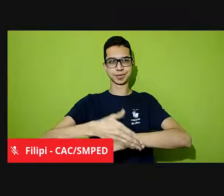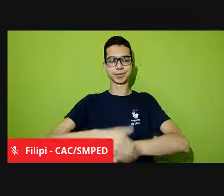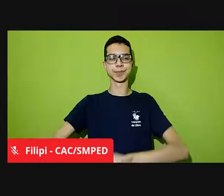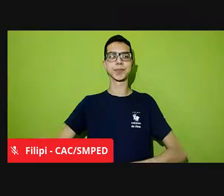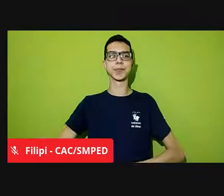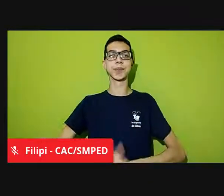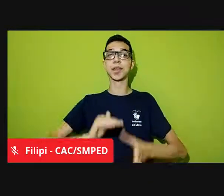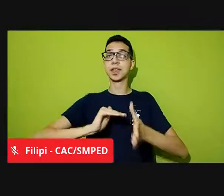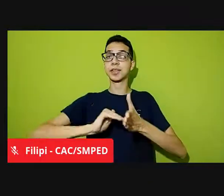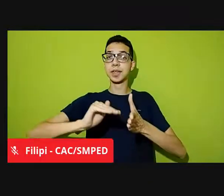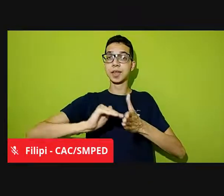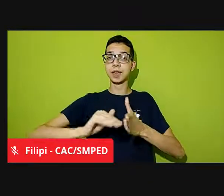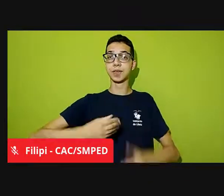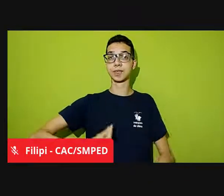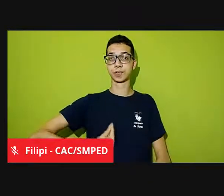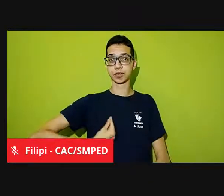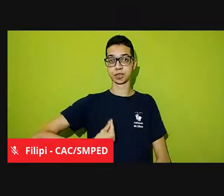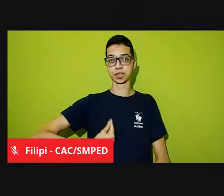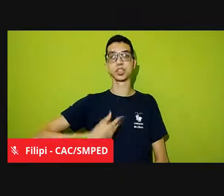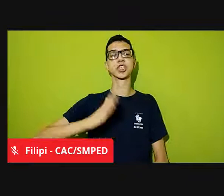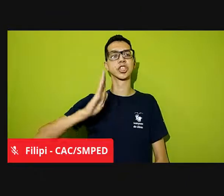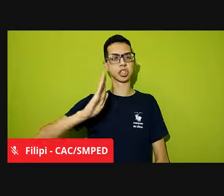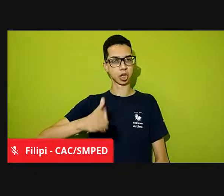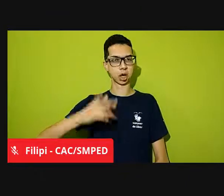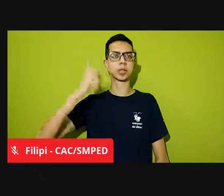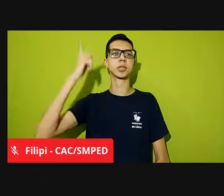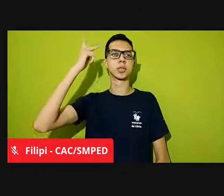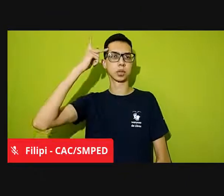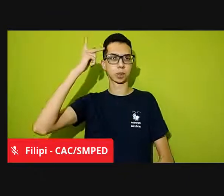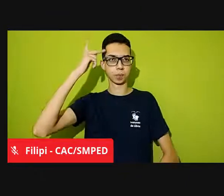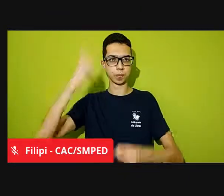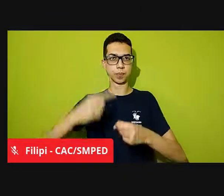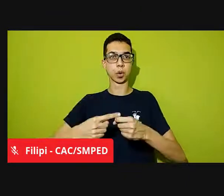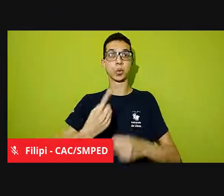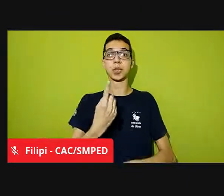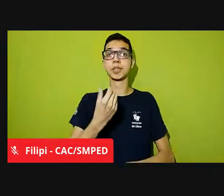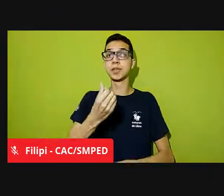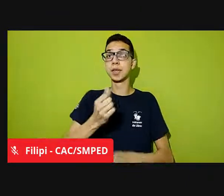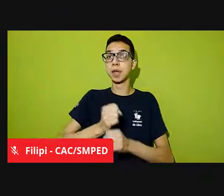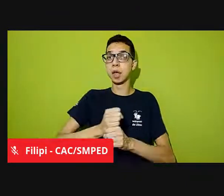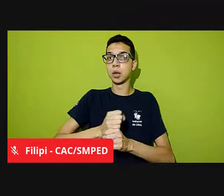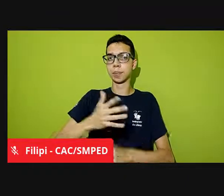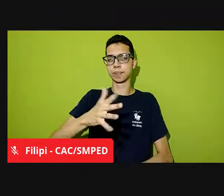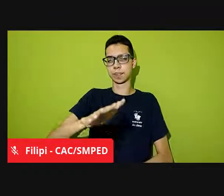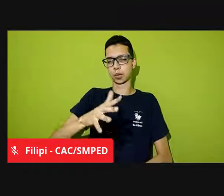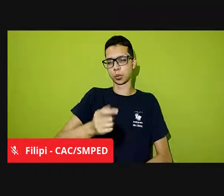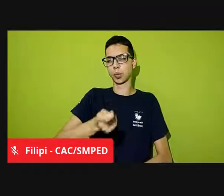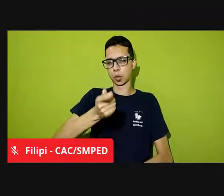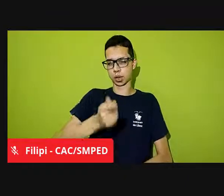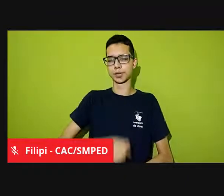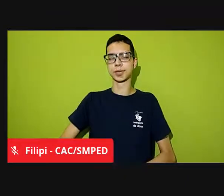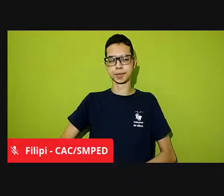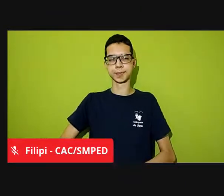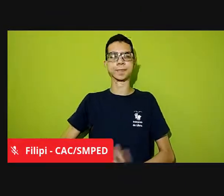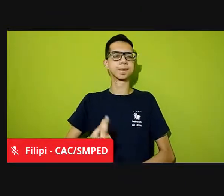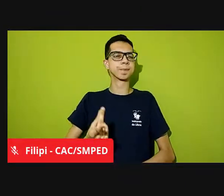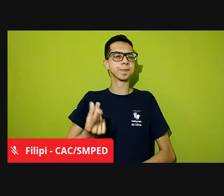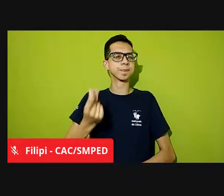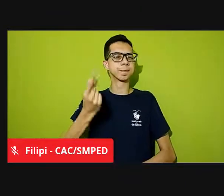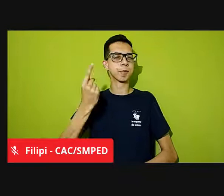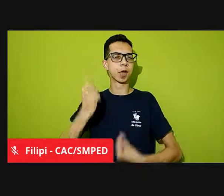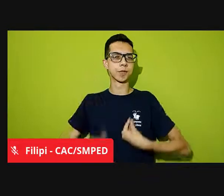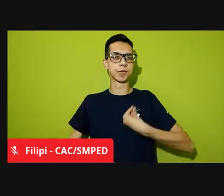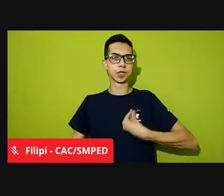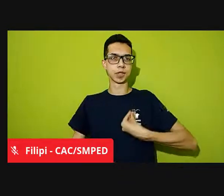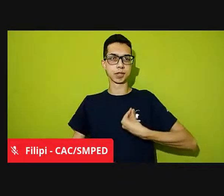já existe na cidade de São Paulo, né, há quase 16 anos, então faz bastante tempo que ela existe, e